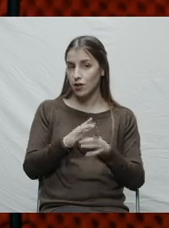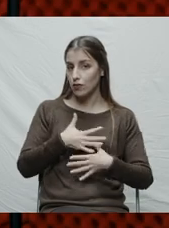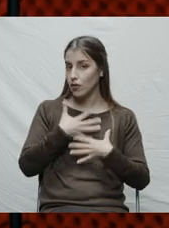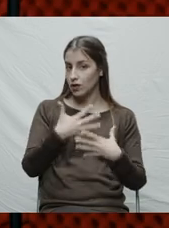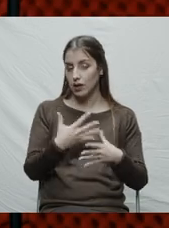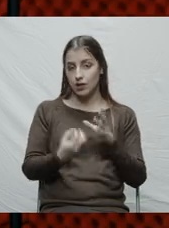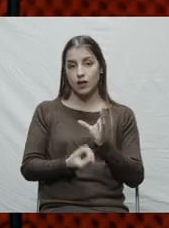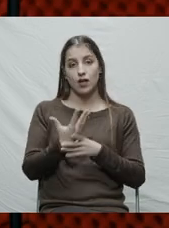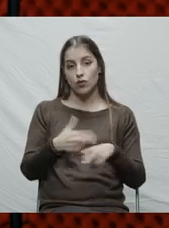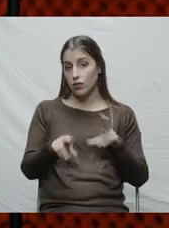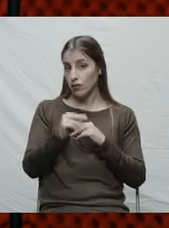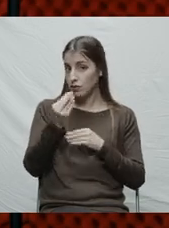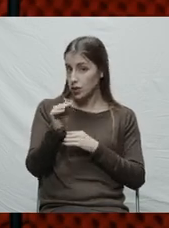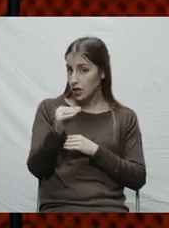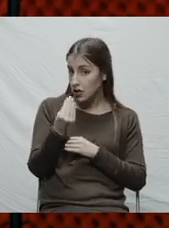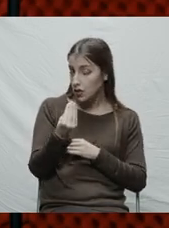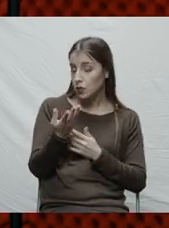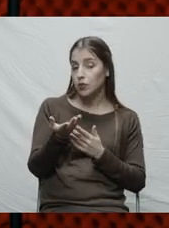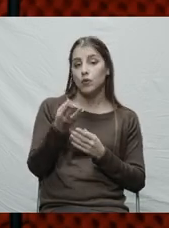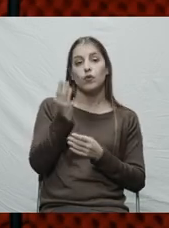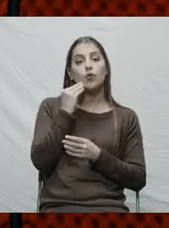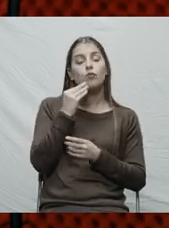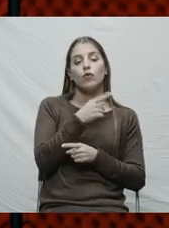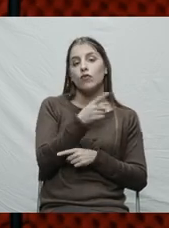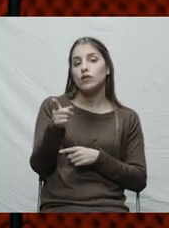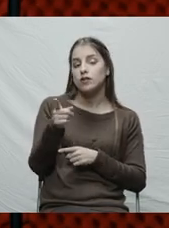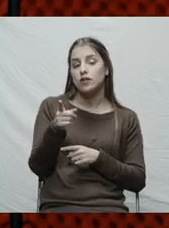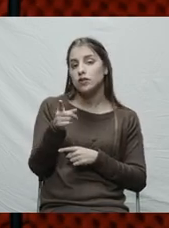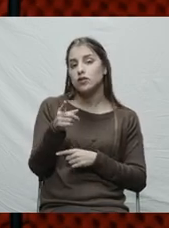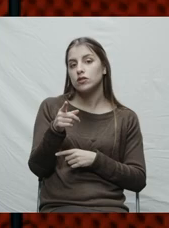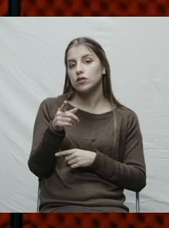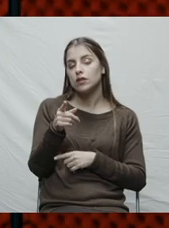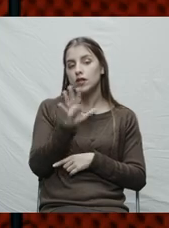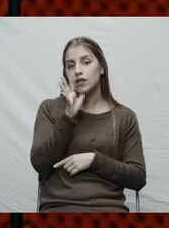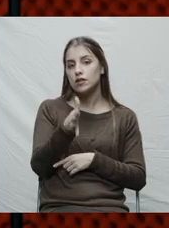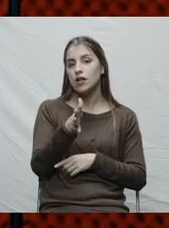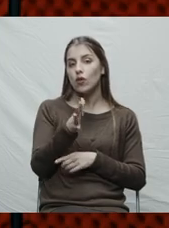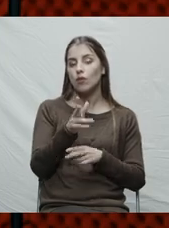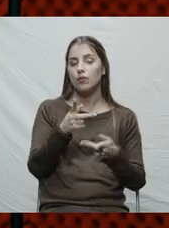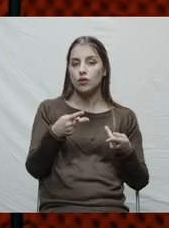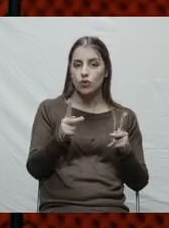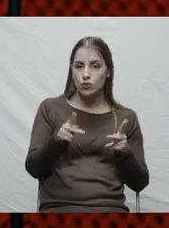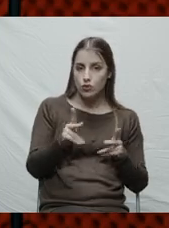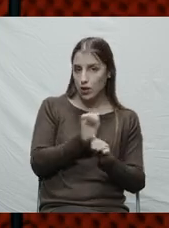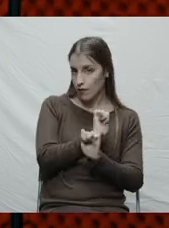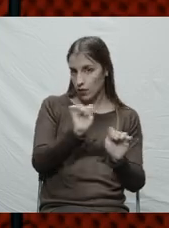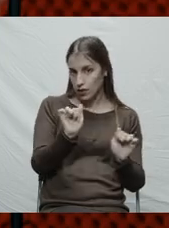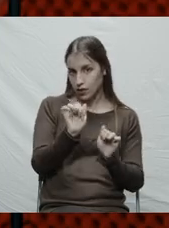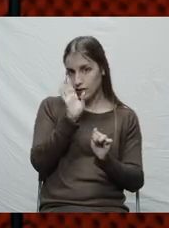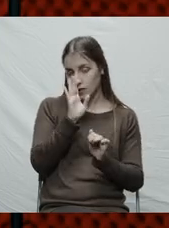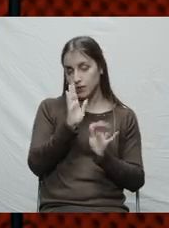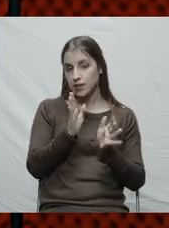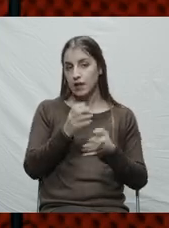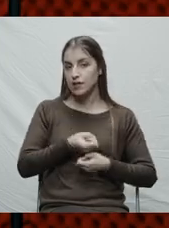um novo objeto? Como é que vocês descreveriam de alguma forma as vossas metodologias? Porque, vá,